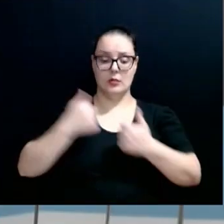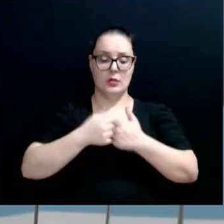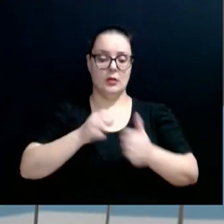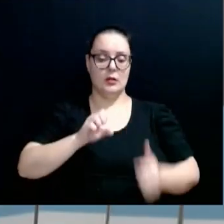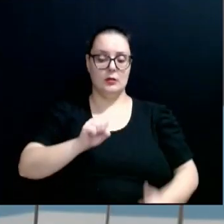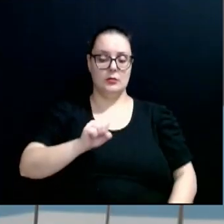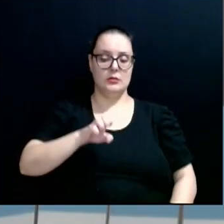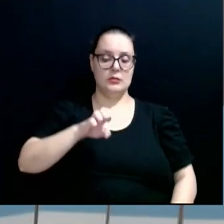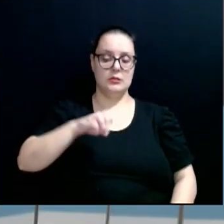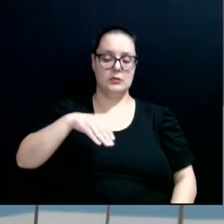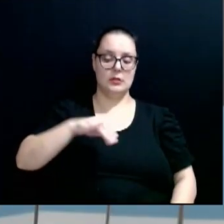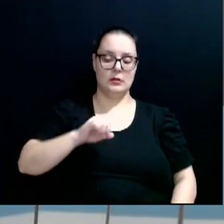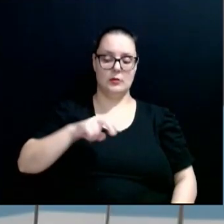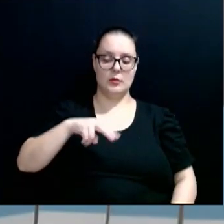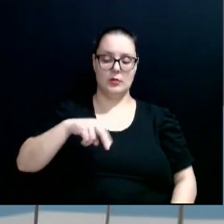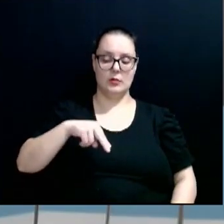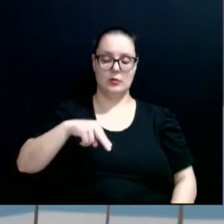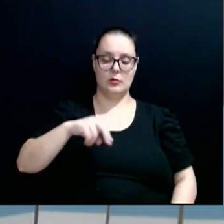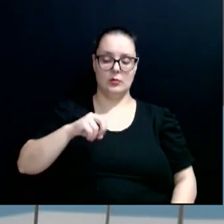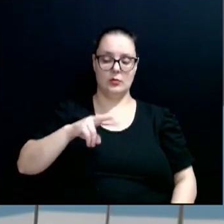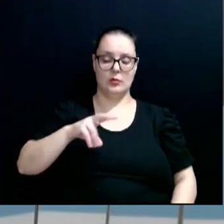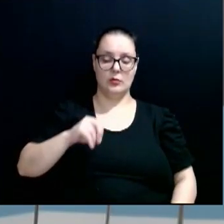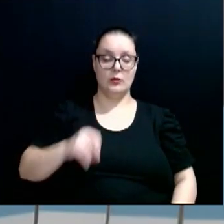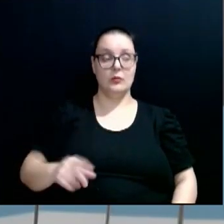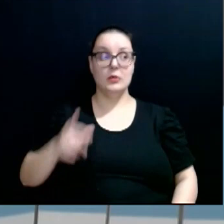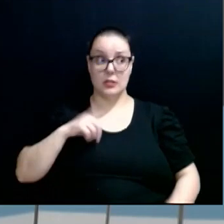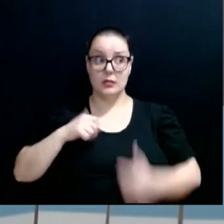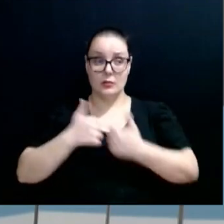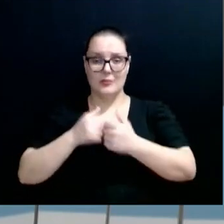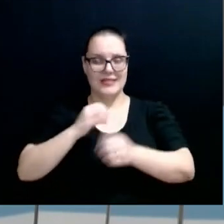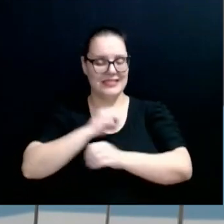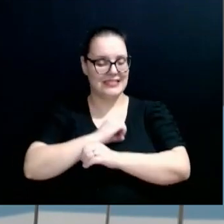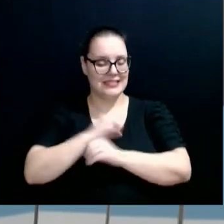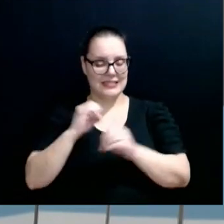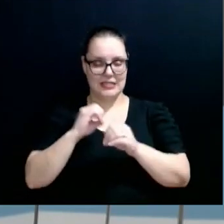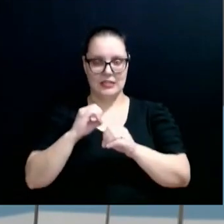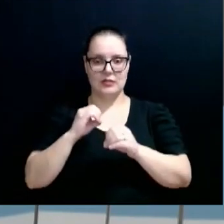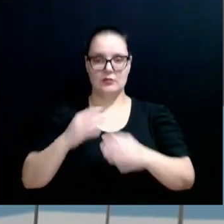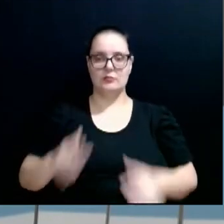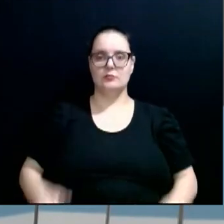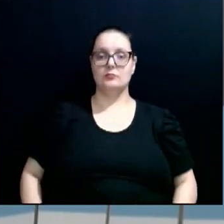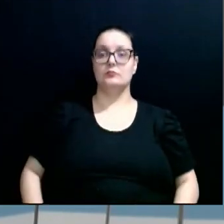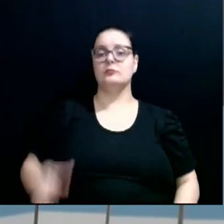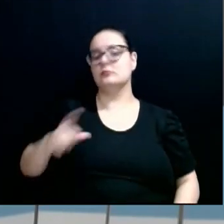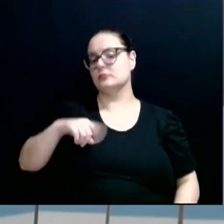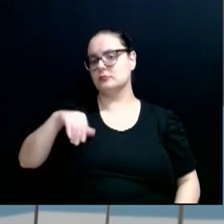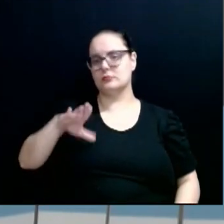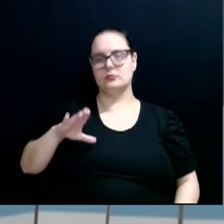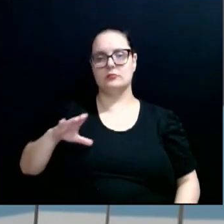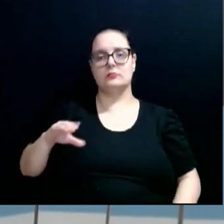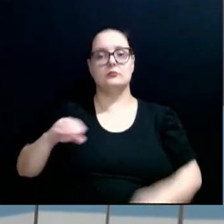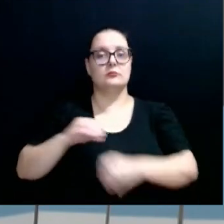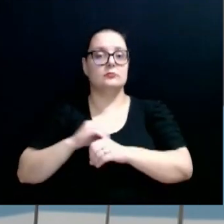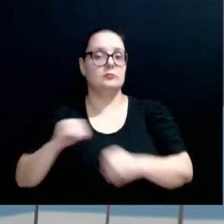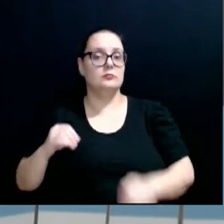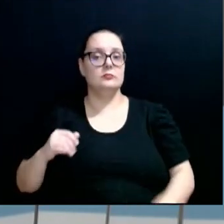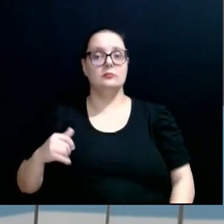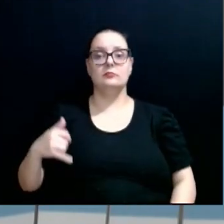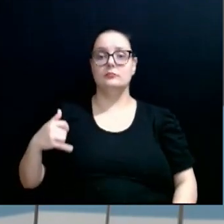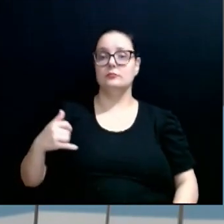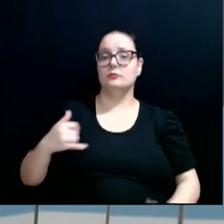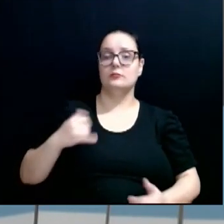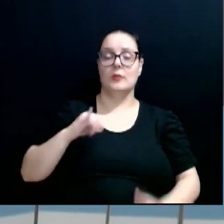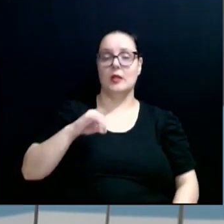ônibus 0 km. Então, e pode ser que tenha muito mais 0 km, pode ser que a idade média no primeiro ano seja 3